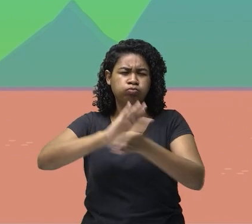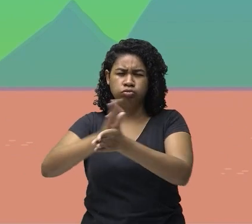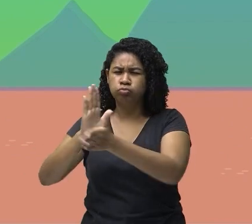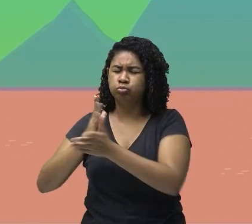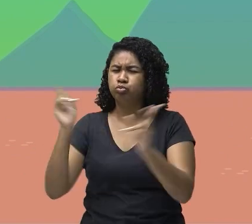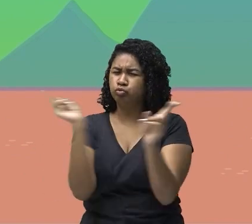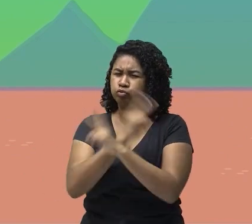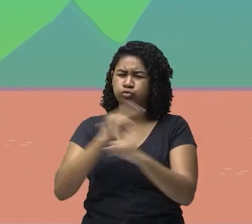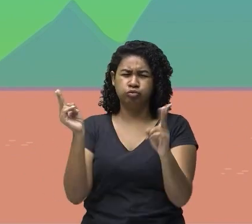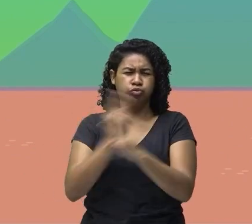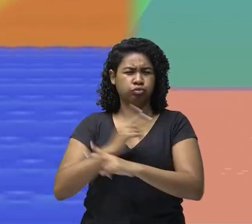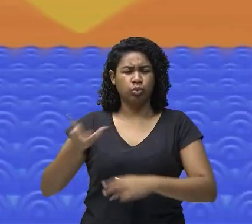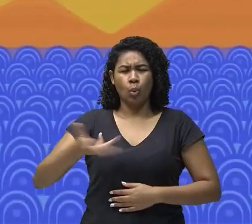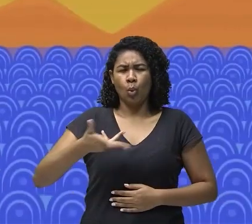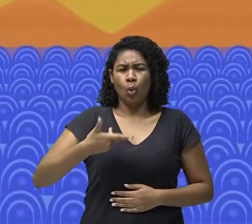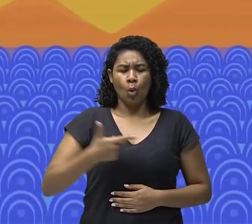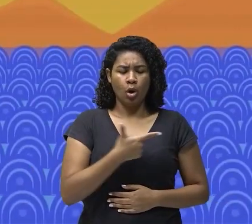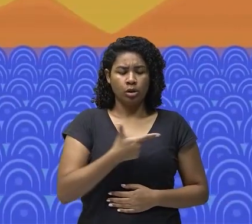por hora.